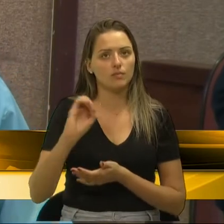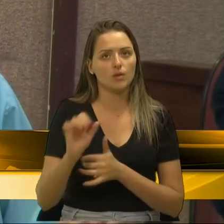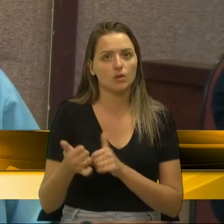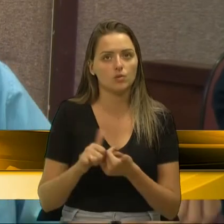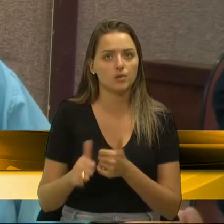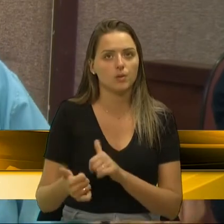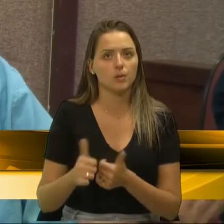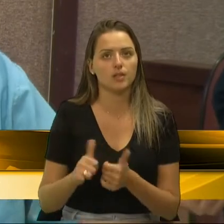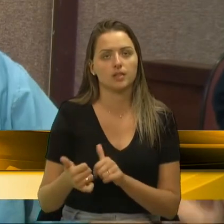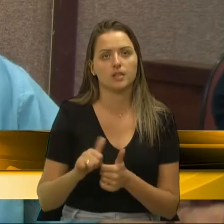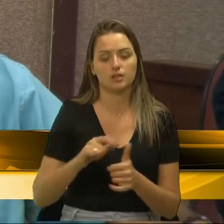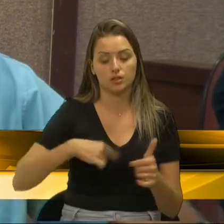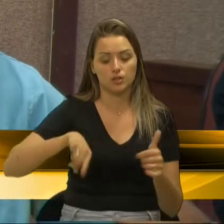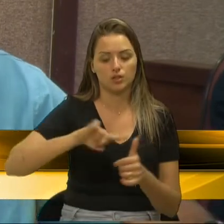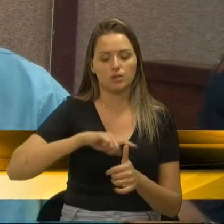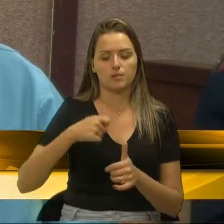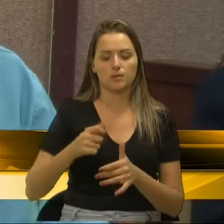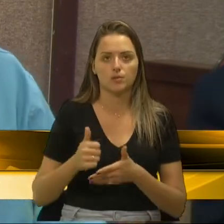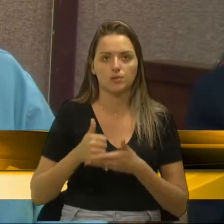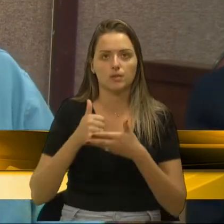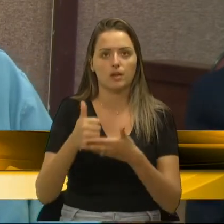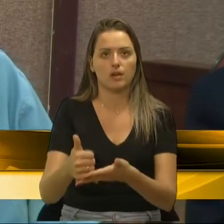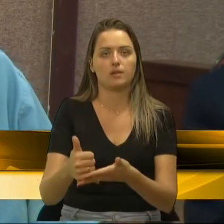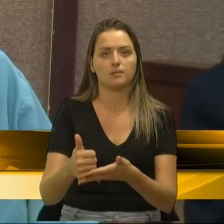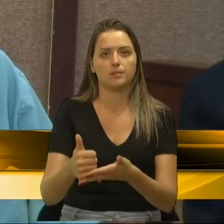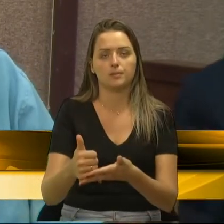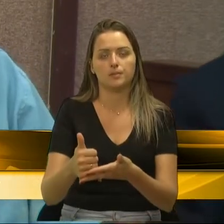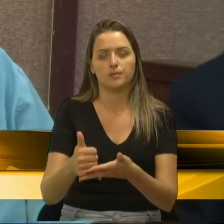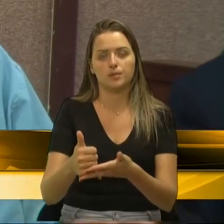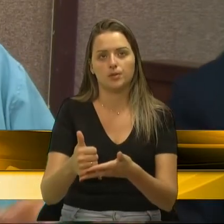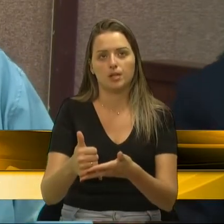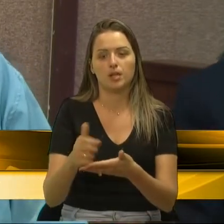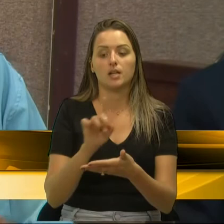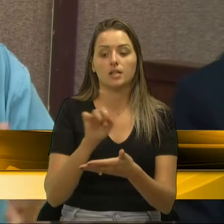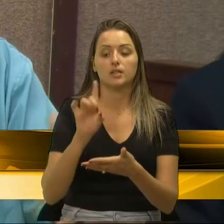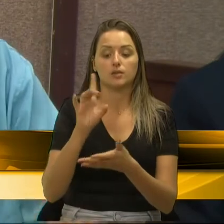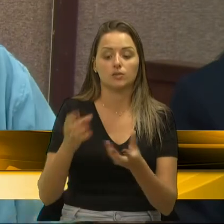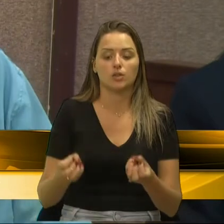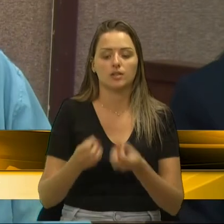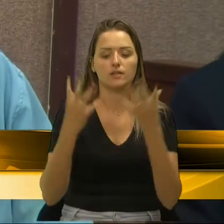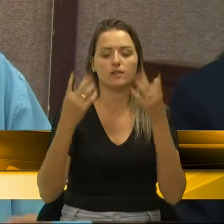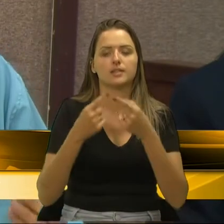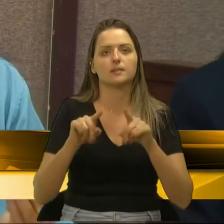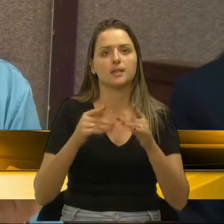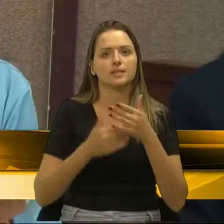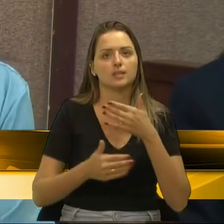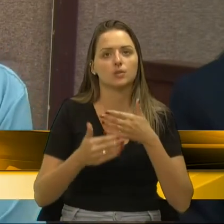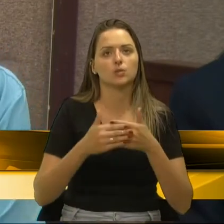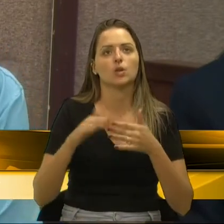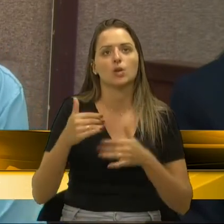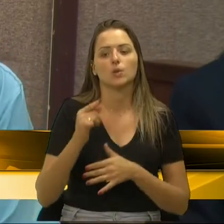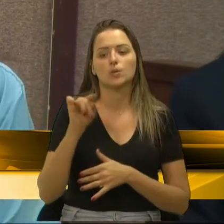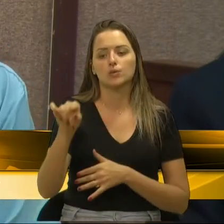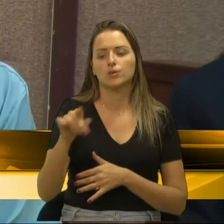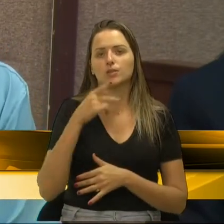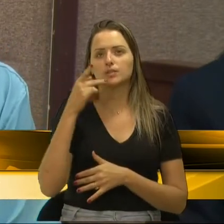sempre, e nós temos que dar o suporte a não a só a festa, em tudo. E quando você fala